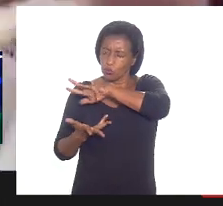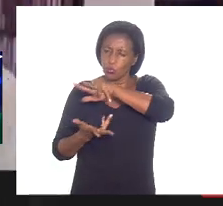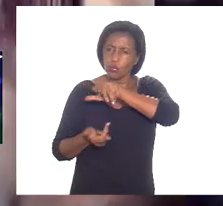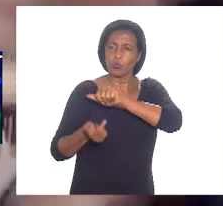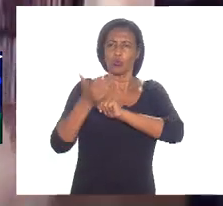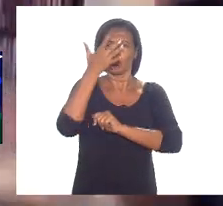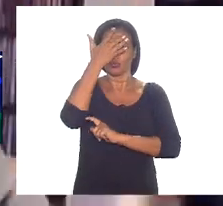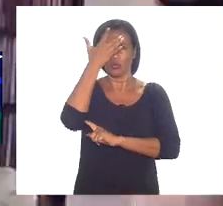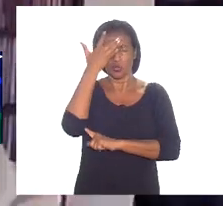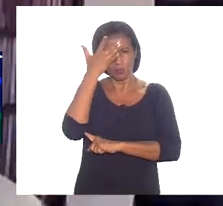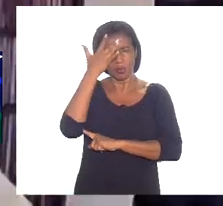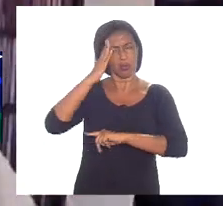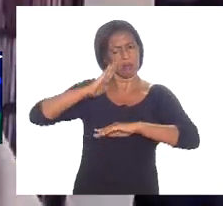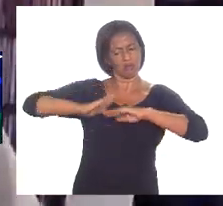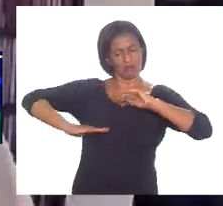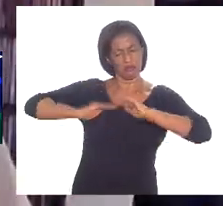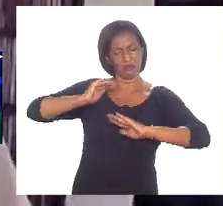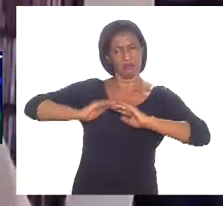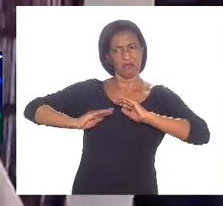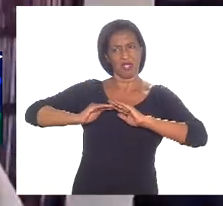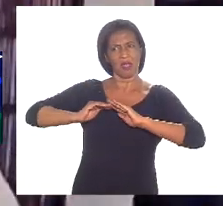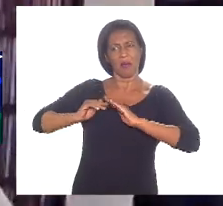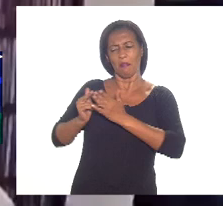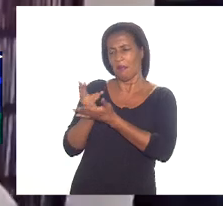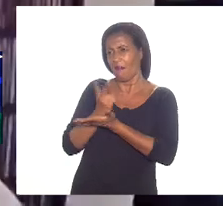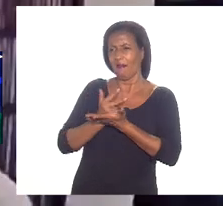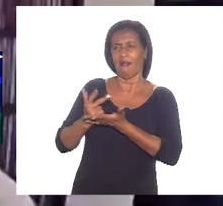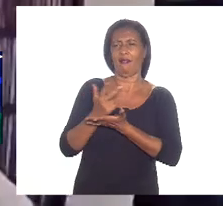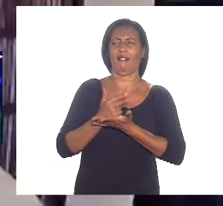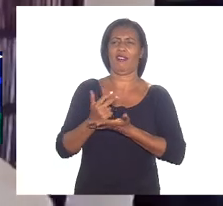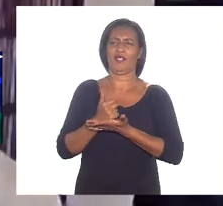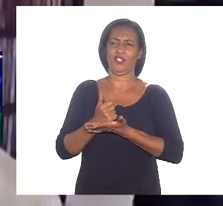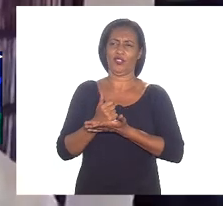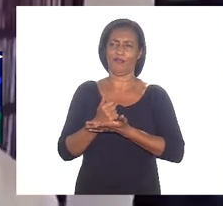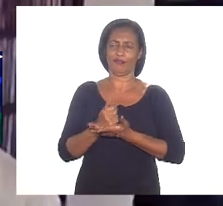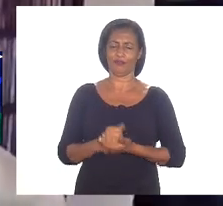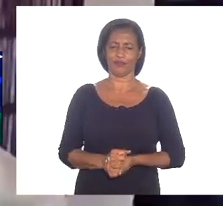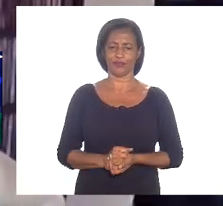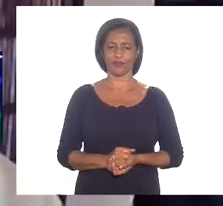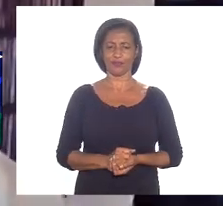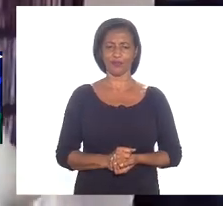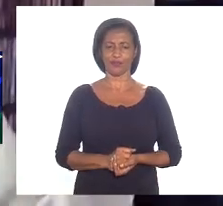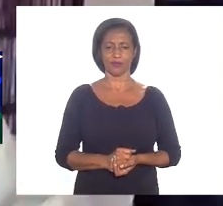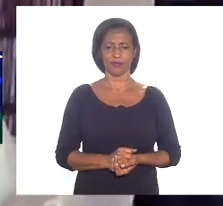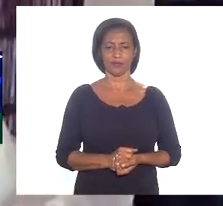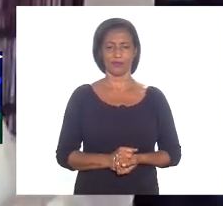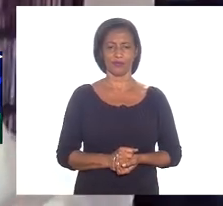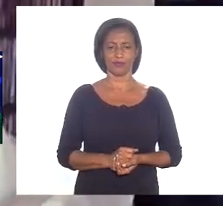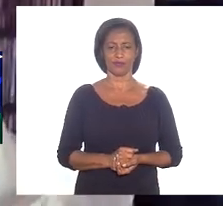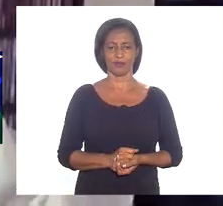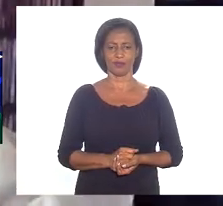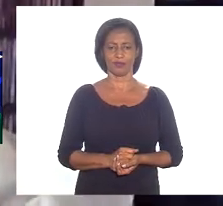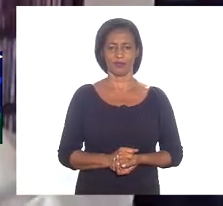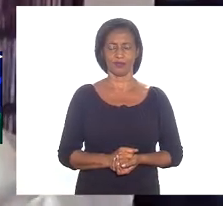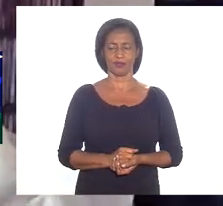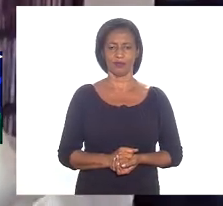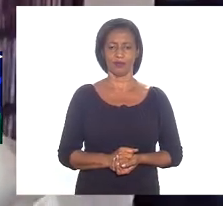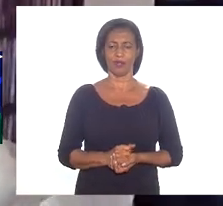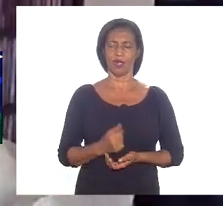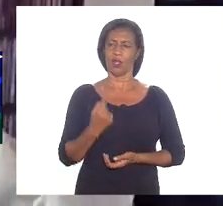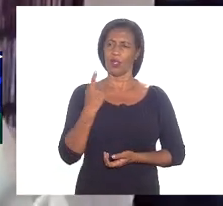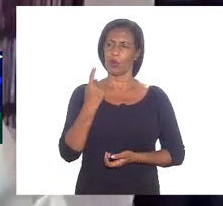para o nosso mundo das Artes o sol é uma das coisas